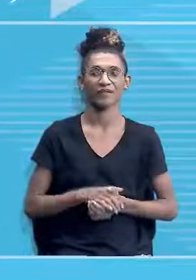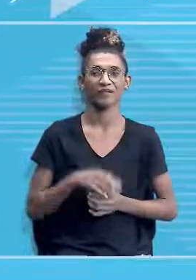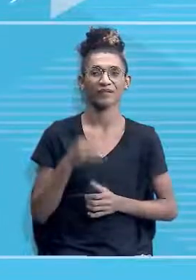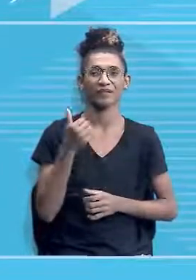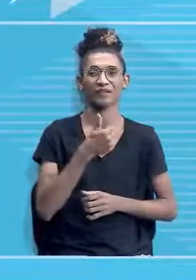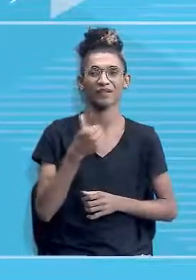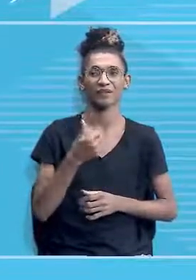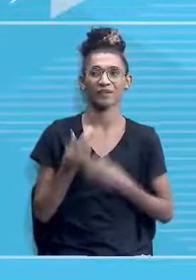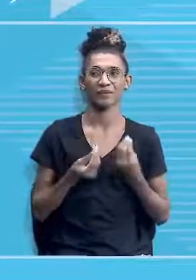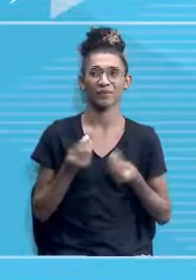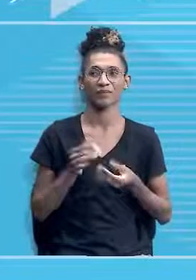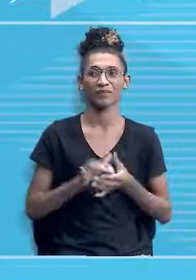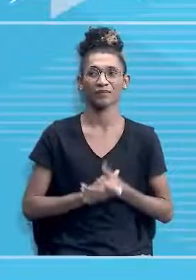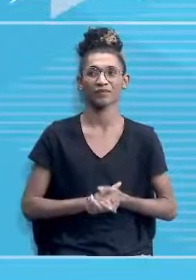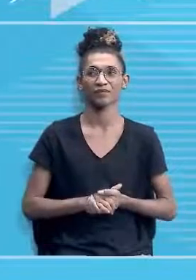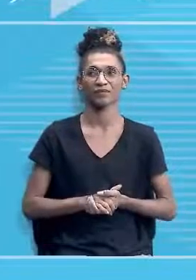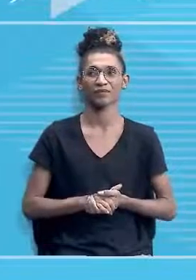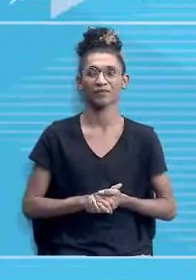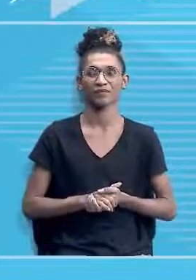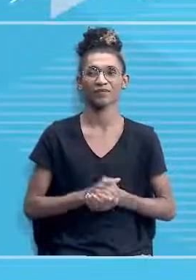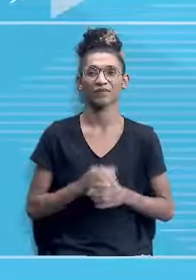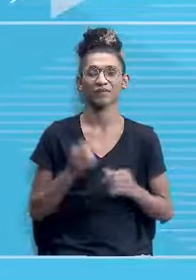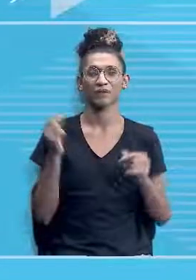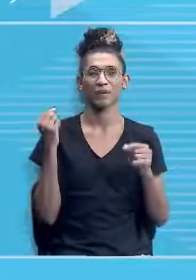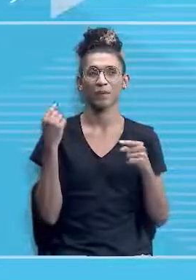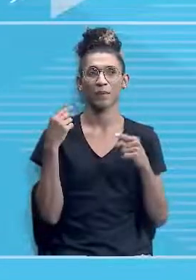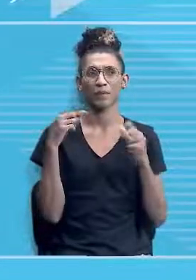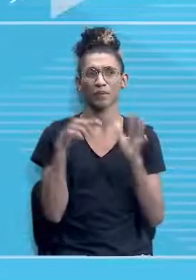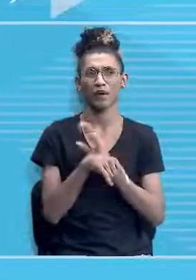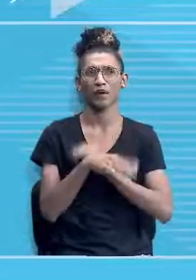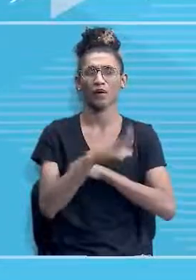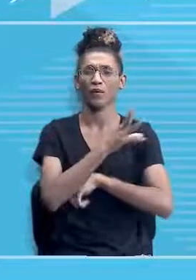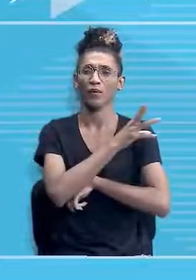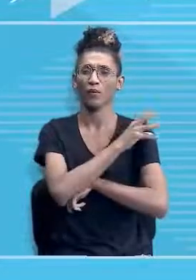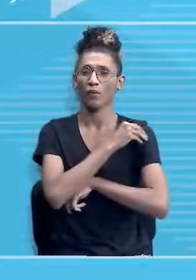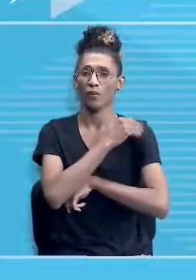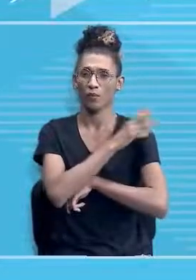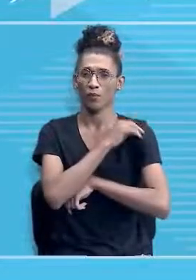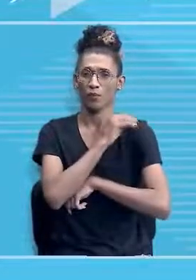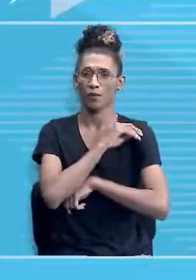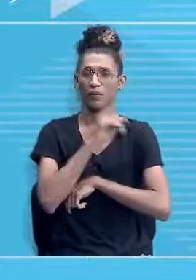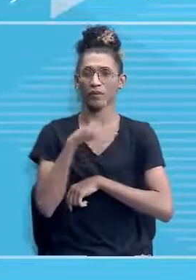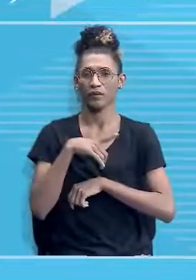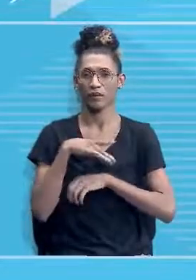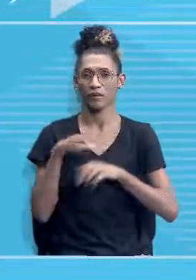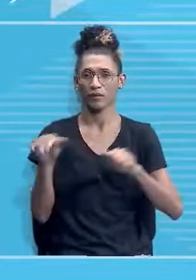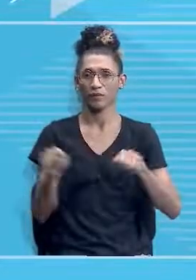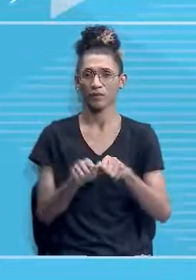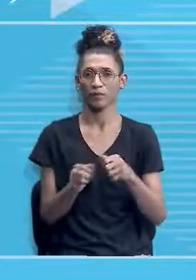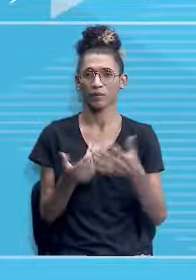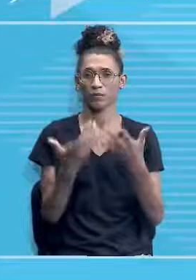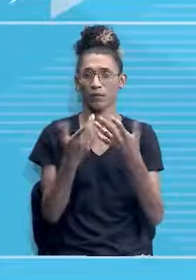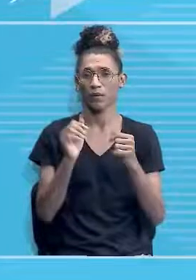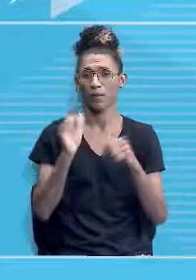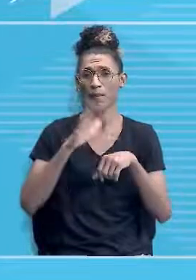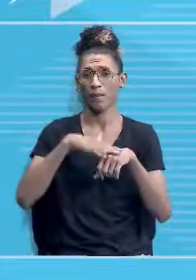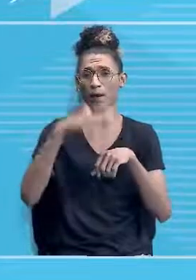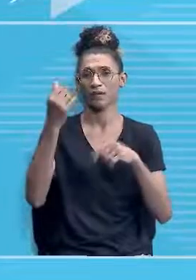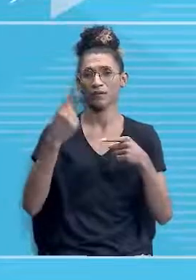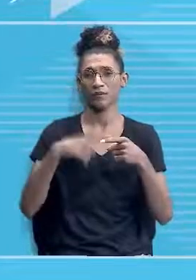pergunta também que eu porque que o álcool possui maior ponto de ebulição porque